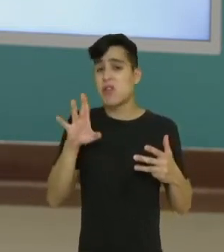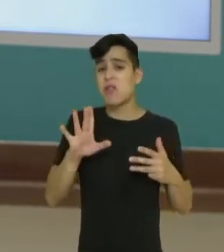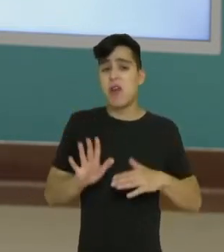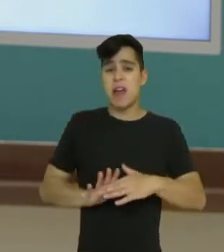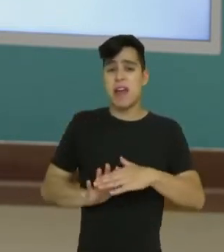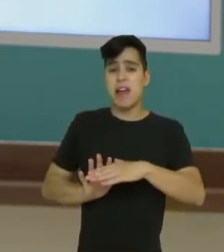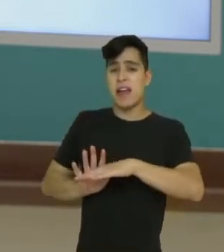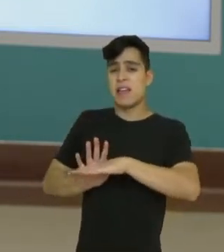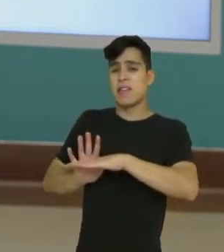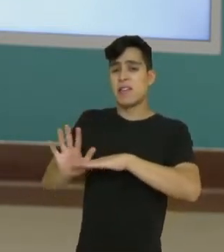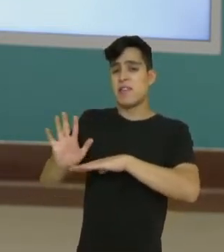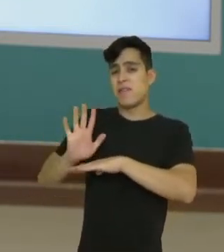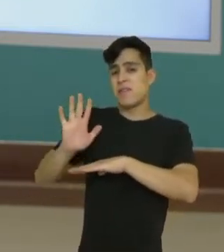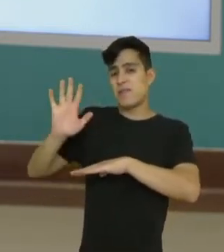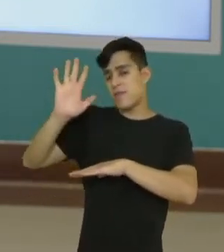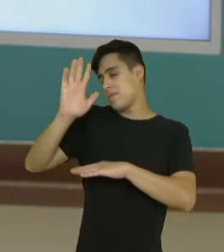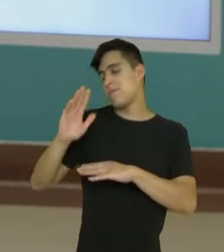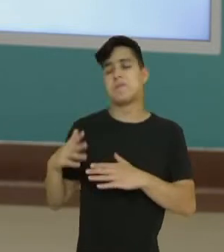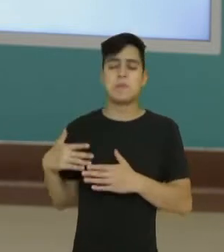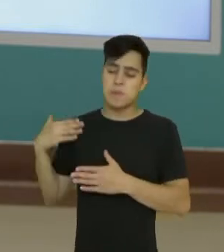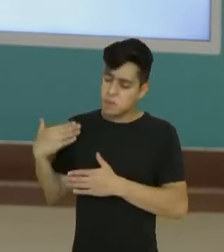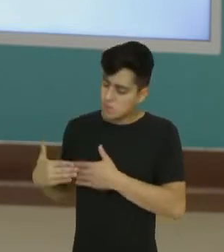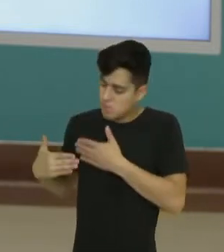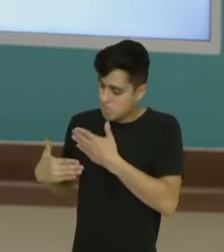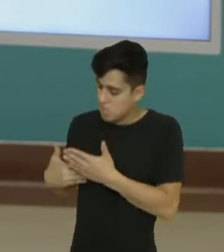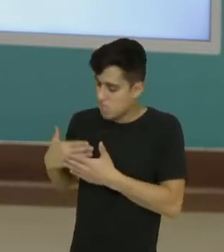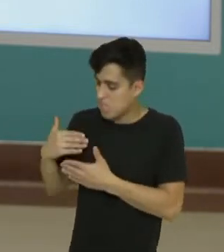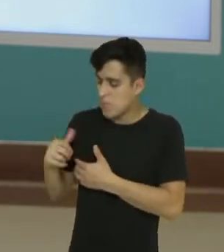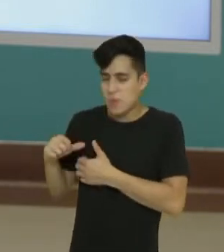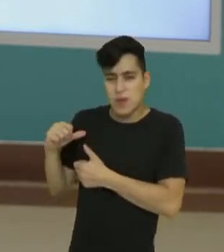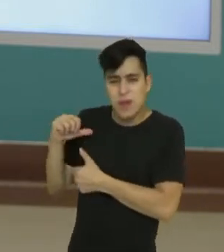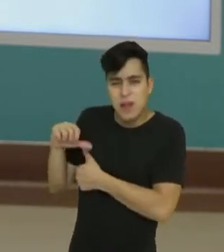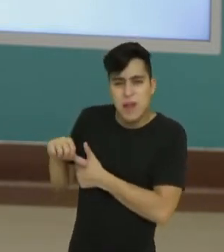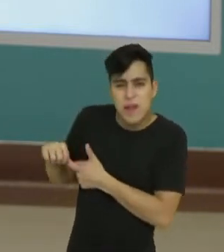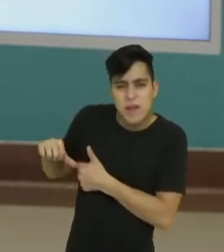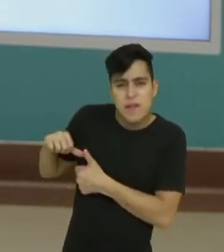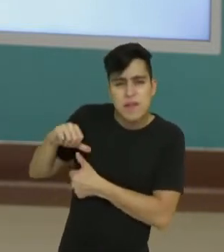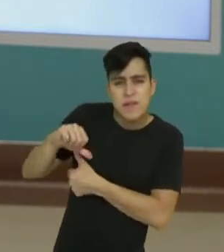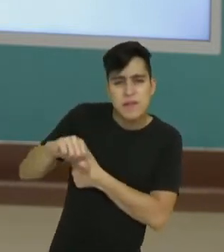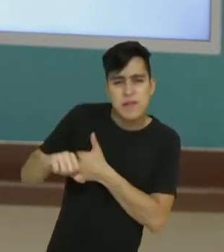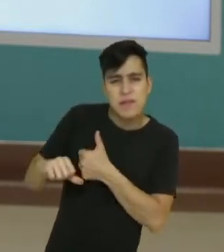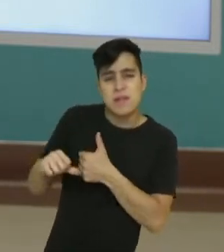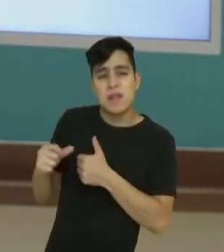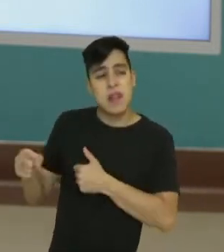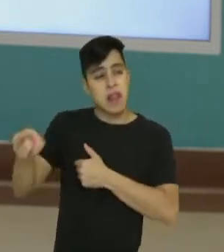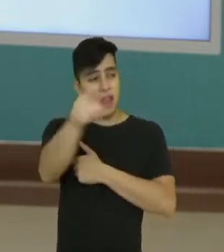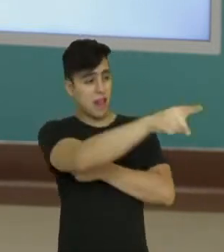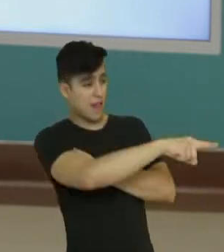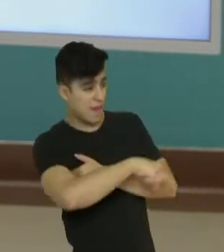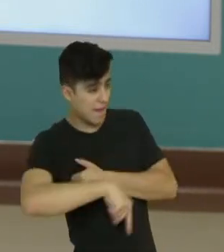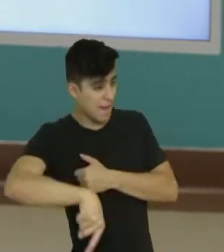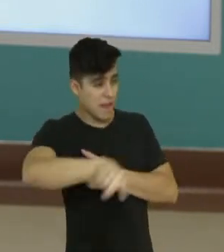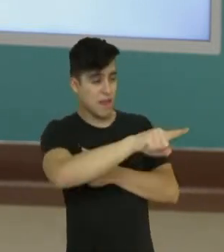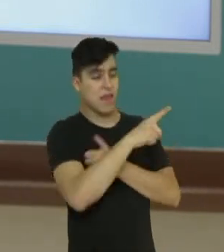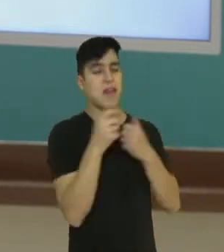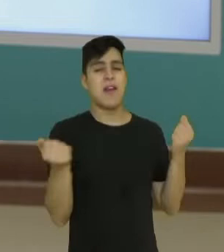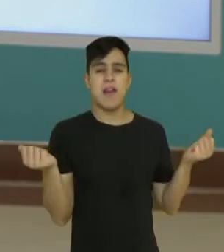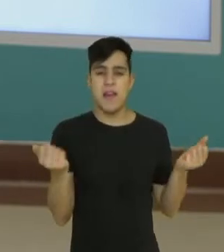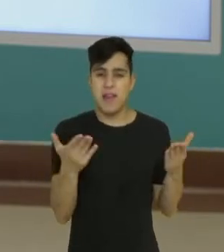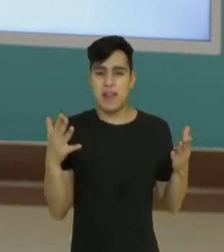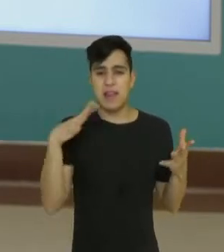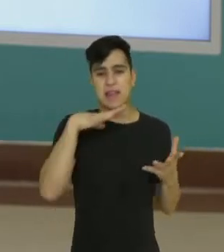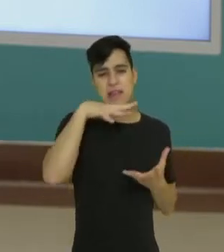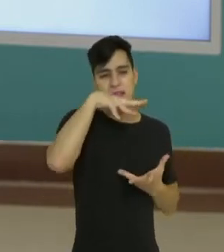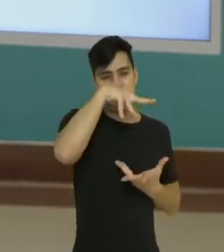a Terra foi sofrendo transformações lentas e nós temos o que tem na atualidade.